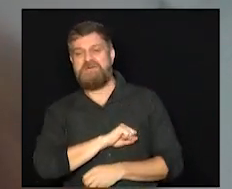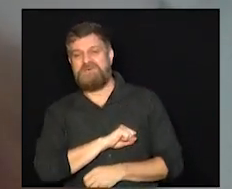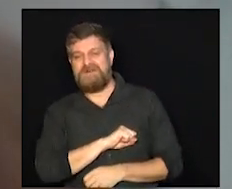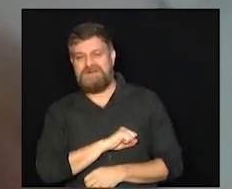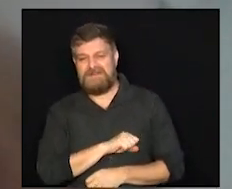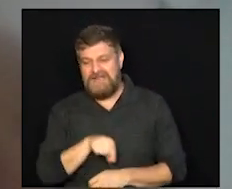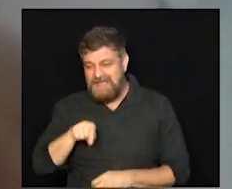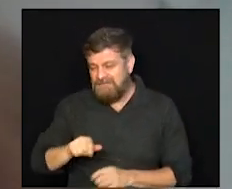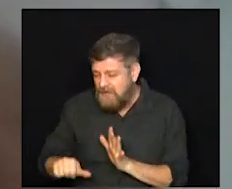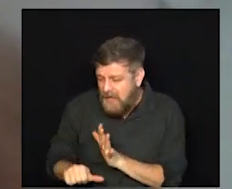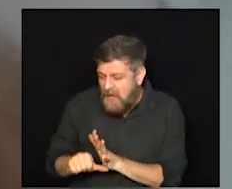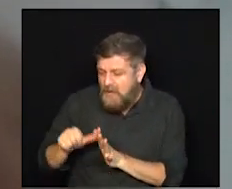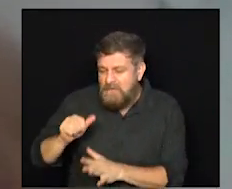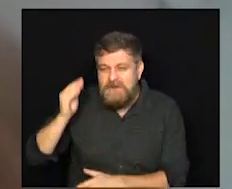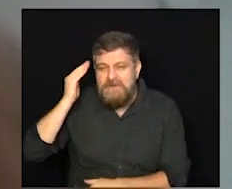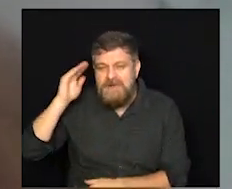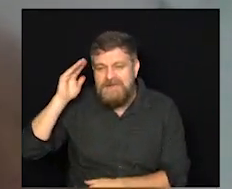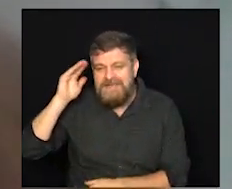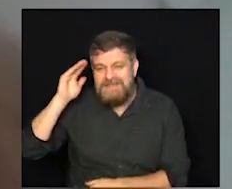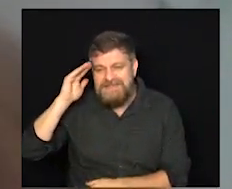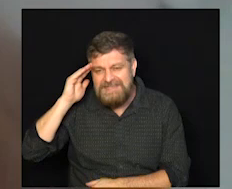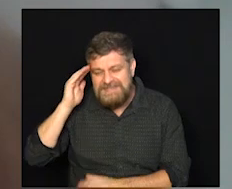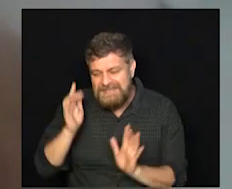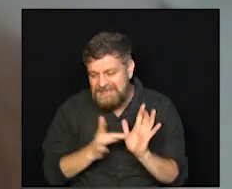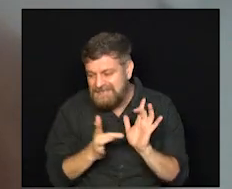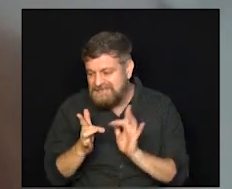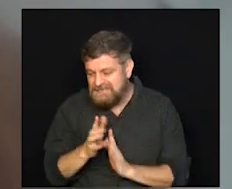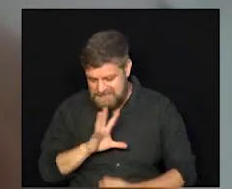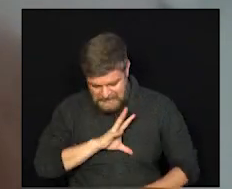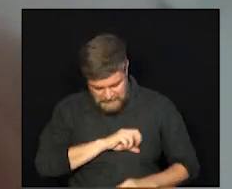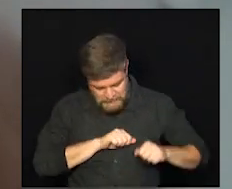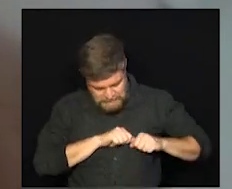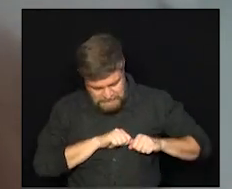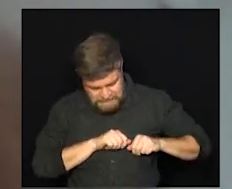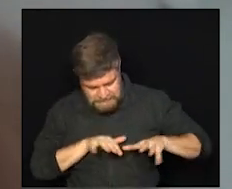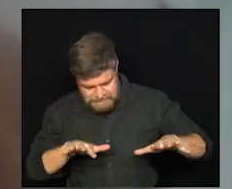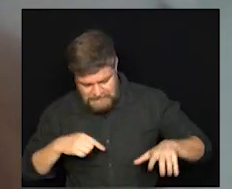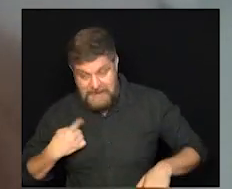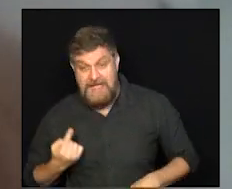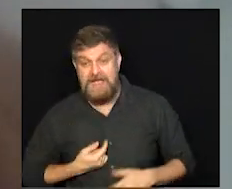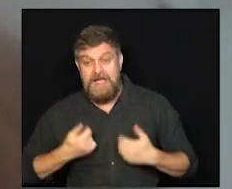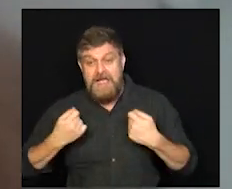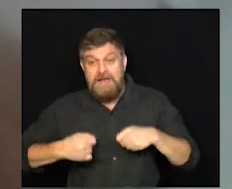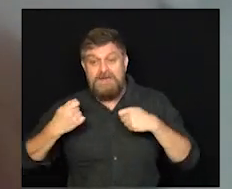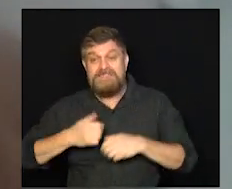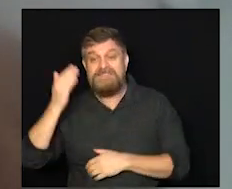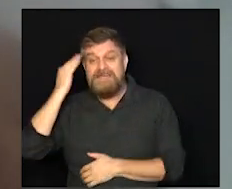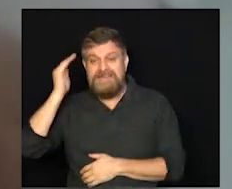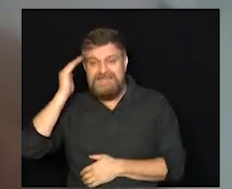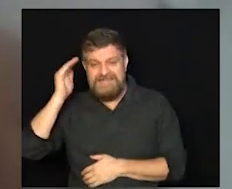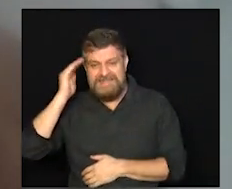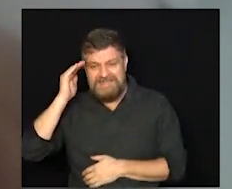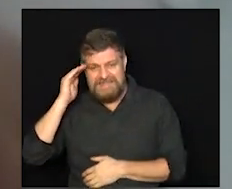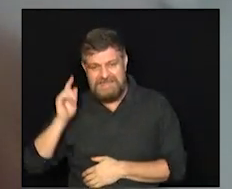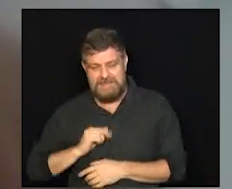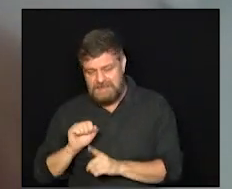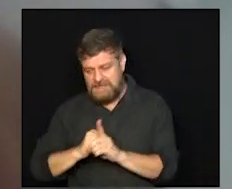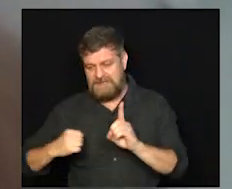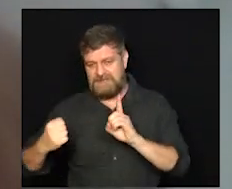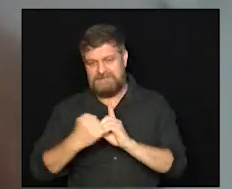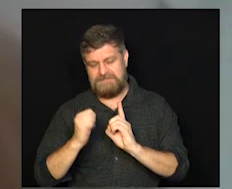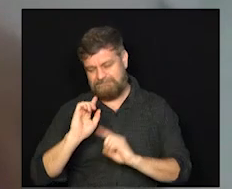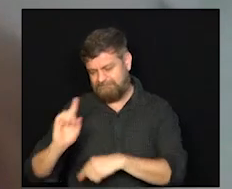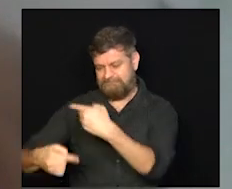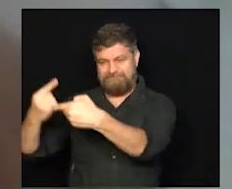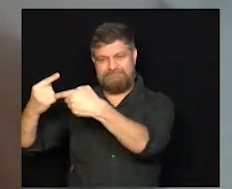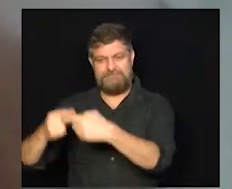a entender o amor na comunidade de Jesus. E se nós entendermos o amor na comunidade de Jesus, a sociedade vai para frente. Eu